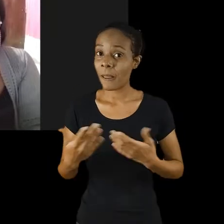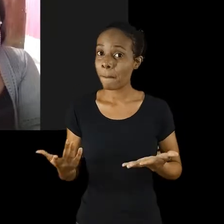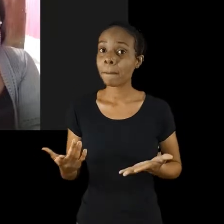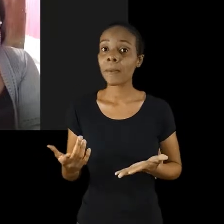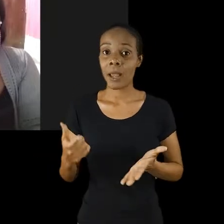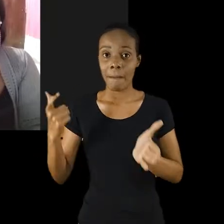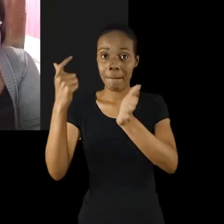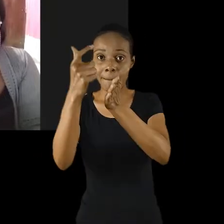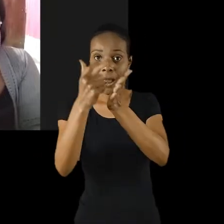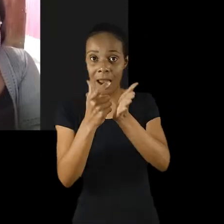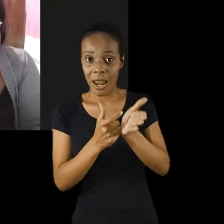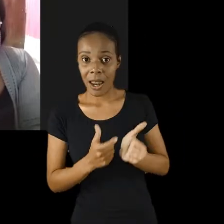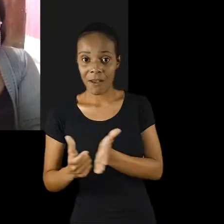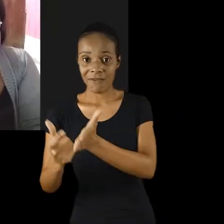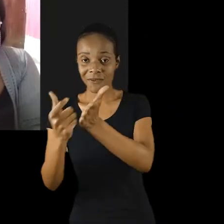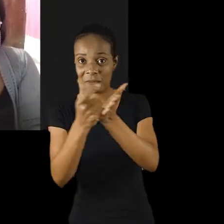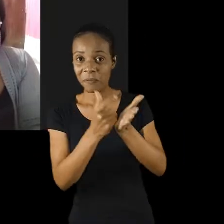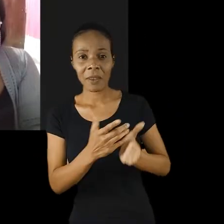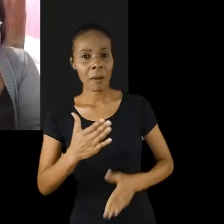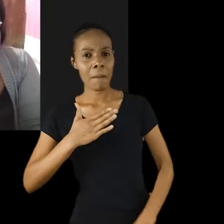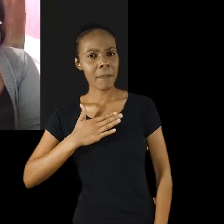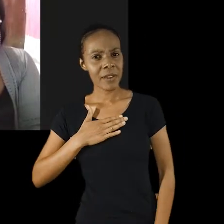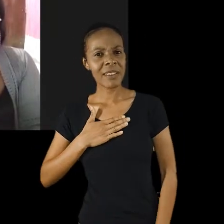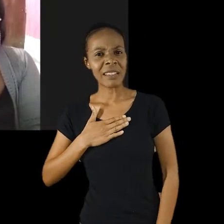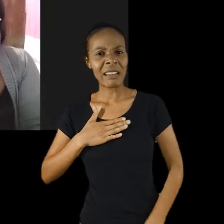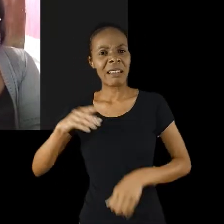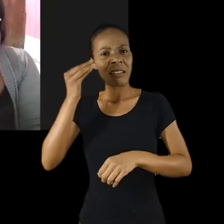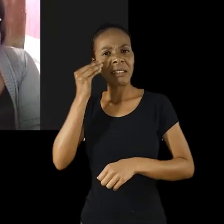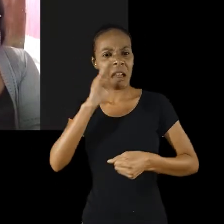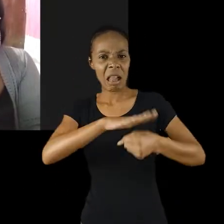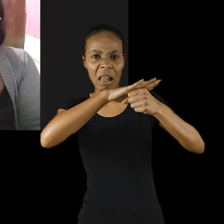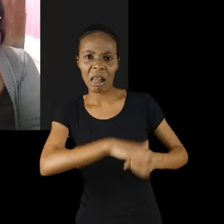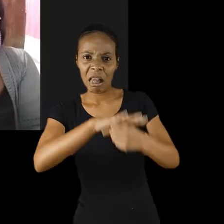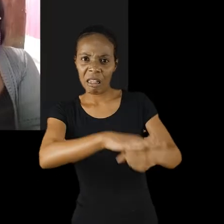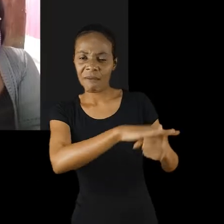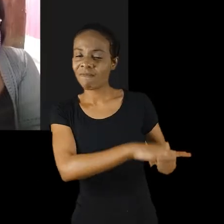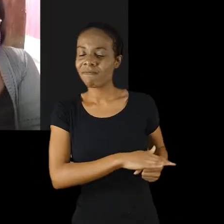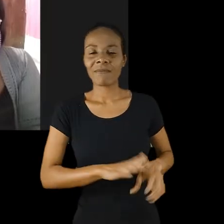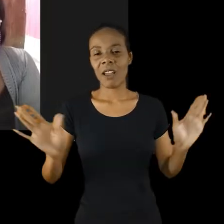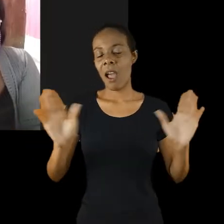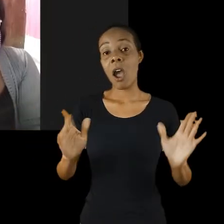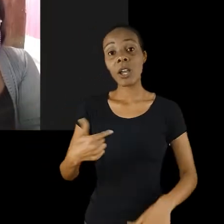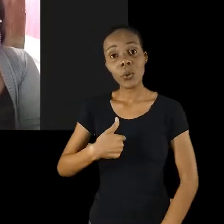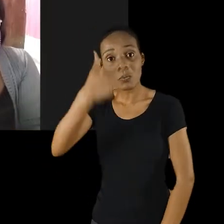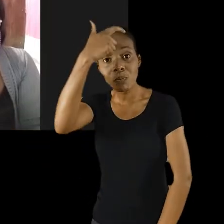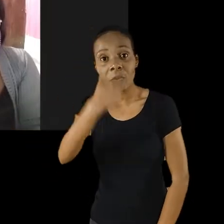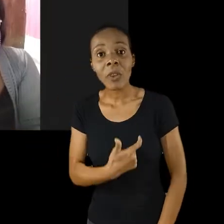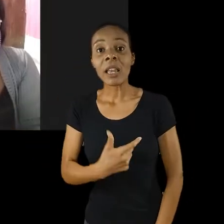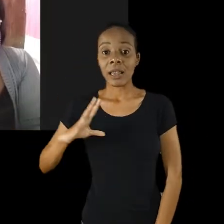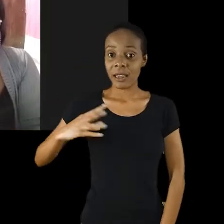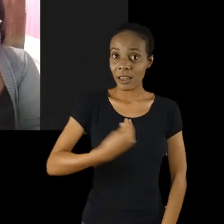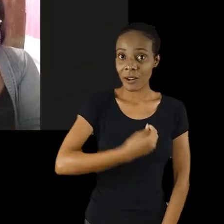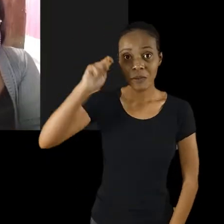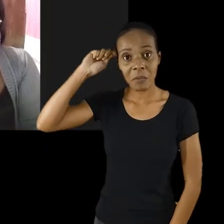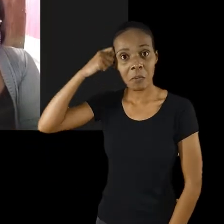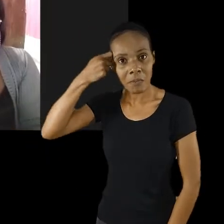hoje não é uma ofensa. Eu sou um cara trans, preto, favelado e marginal. Mas eu achei de muita audácia a pessoa virar para mim e